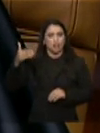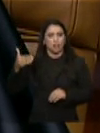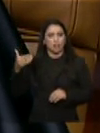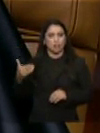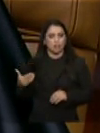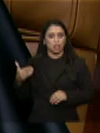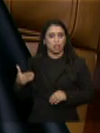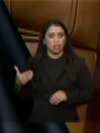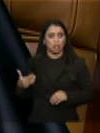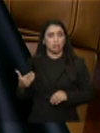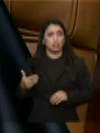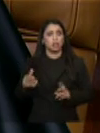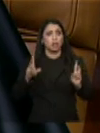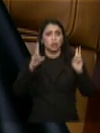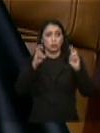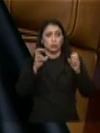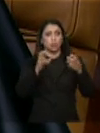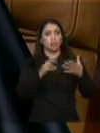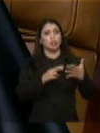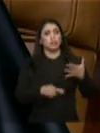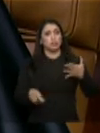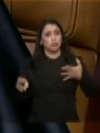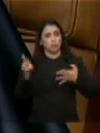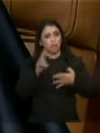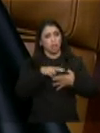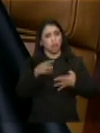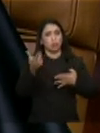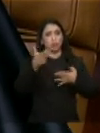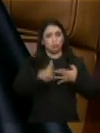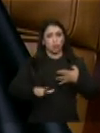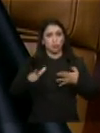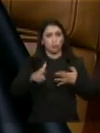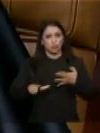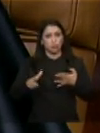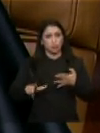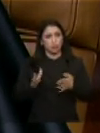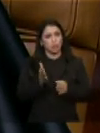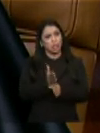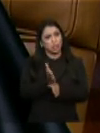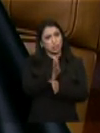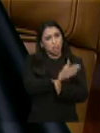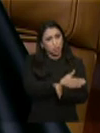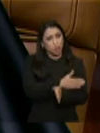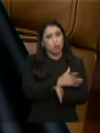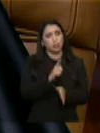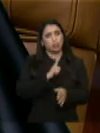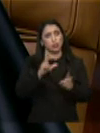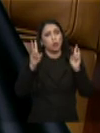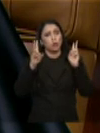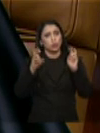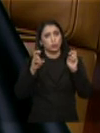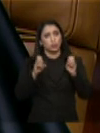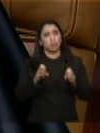na sistemática dos recursos repetitivos. No tema repetitivo